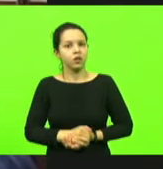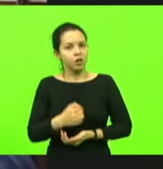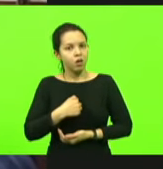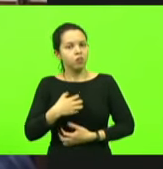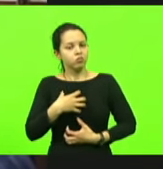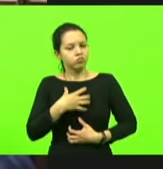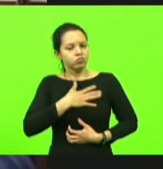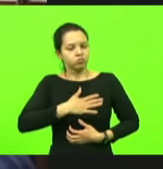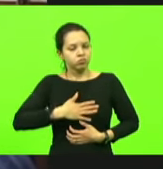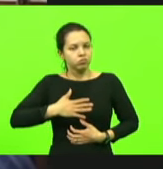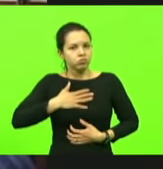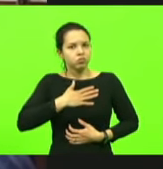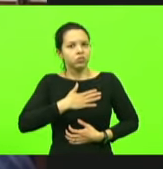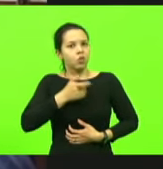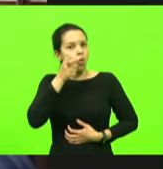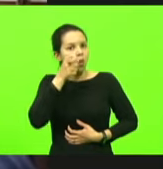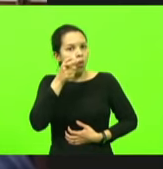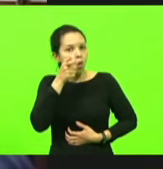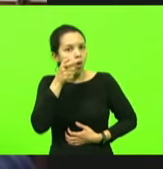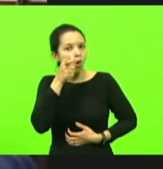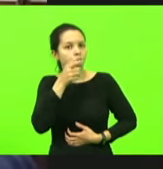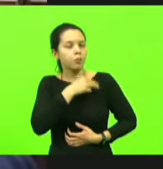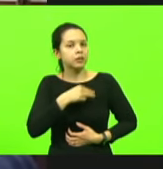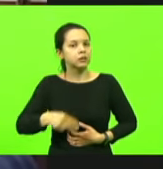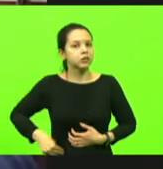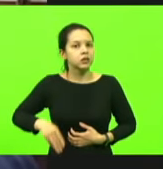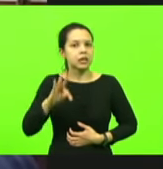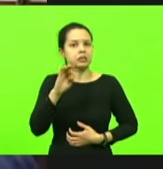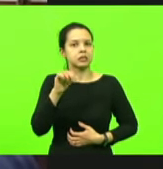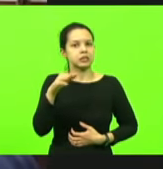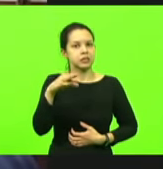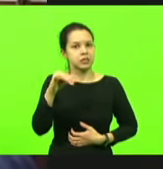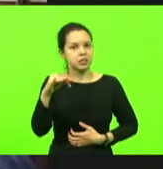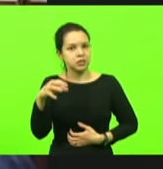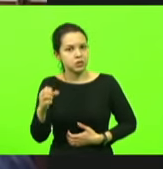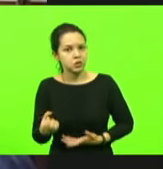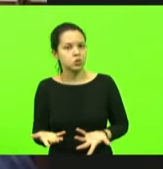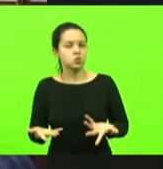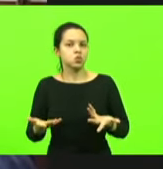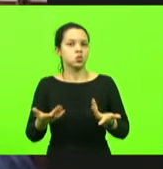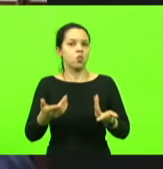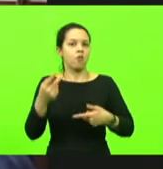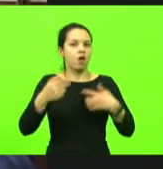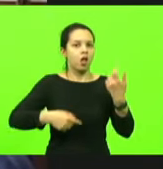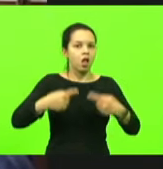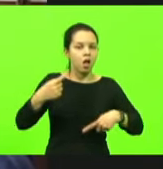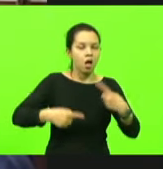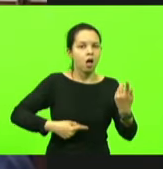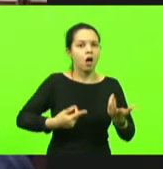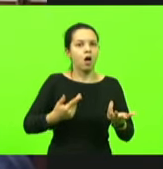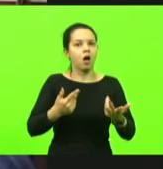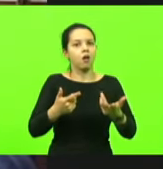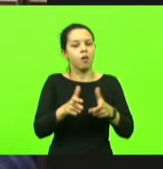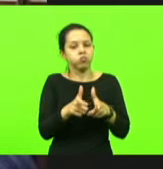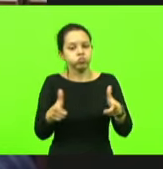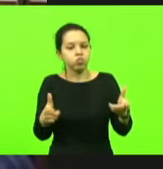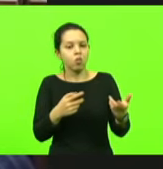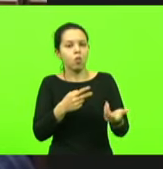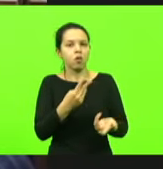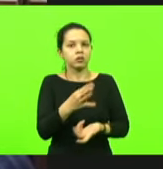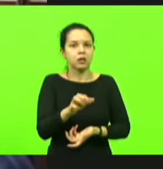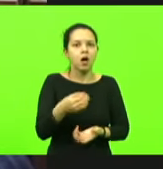gratificante acompanhar o ministro Tarcísio explanando as condições da 470, como ele vem